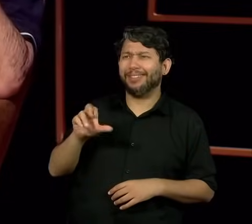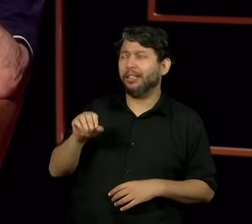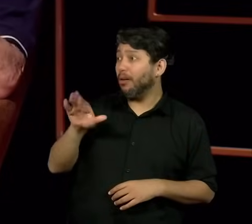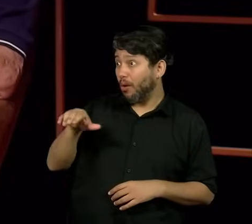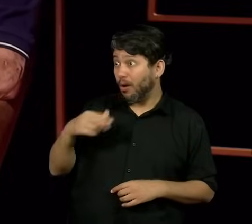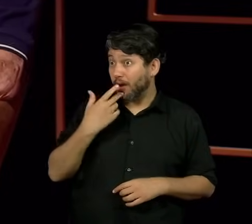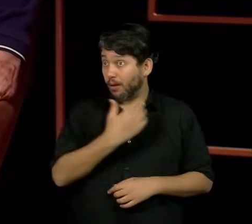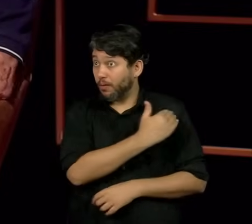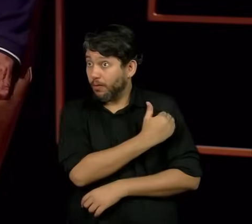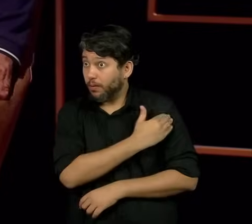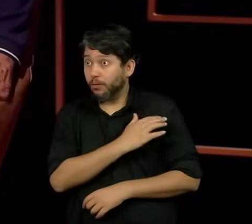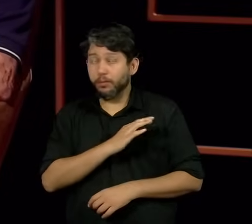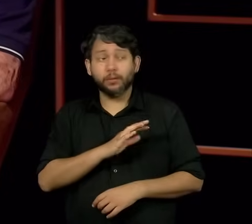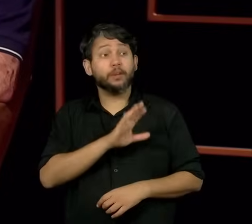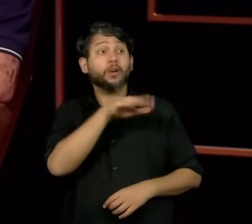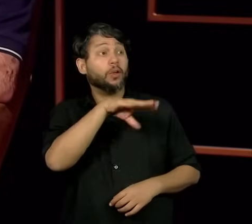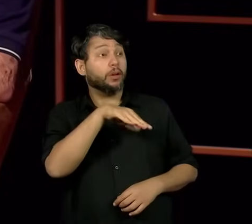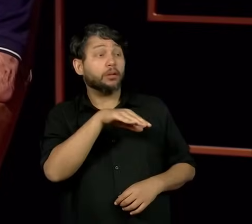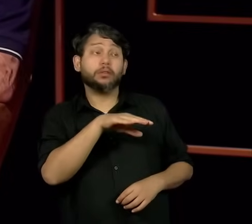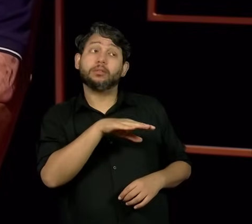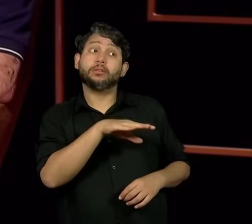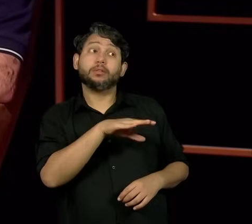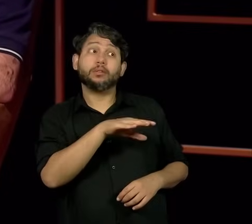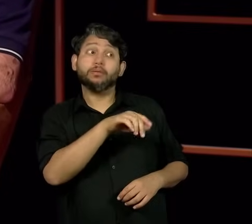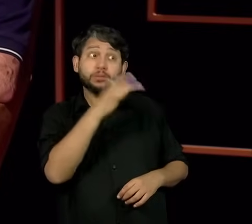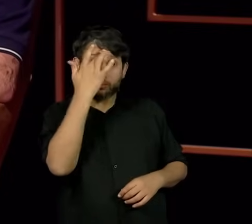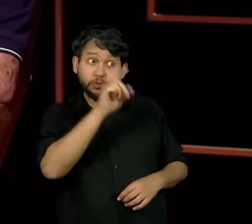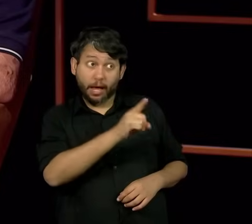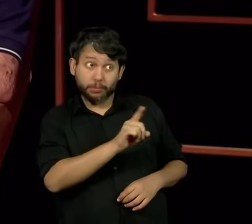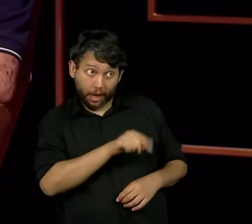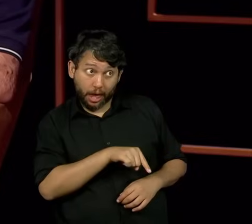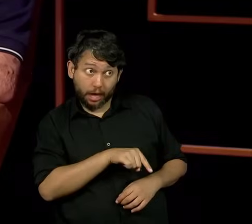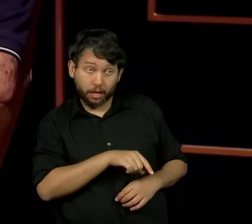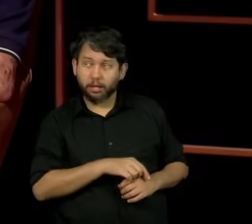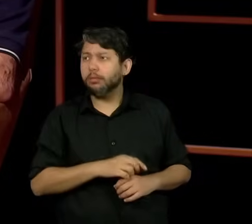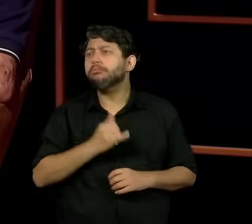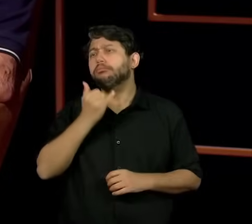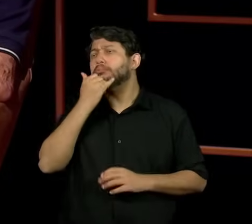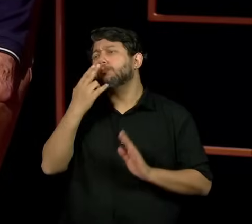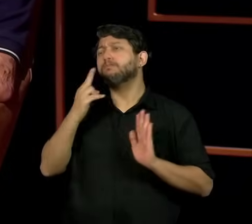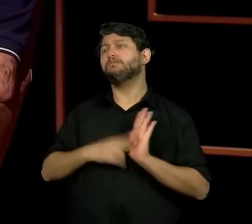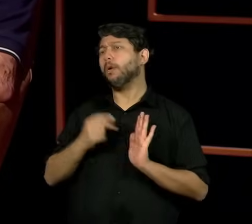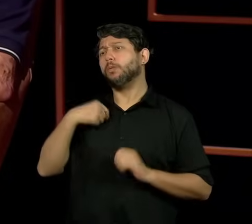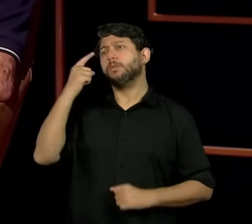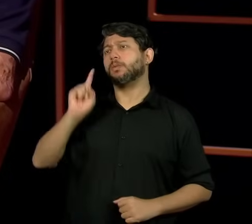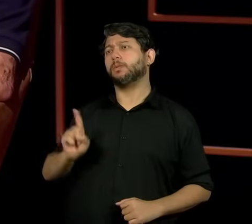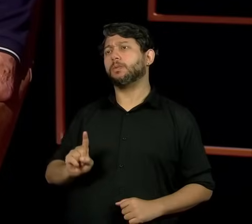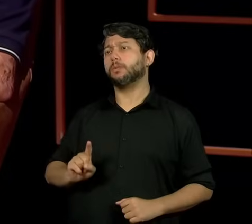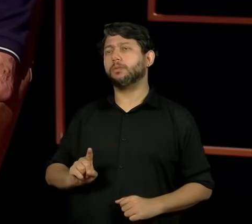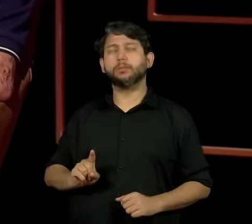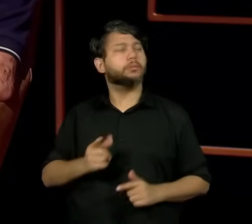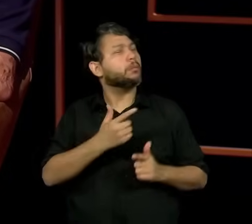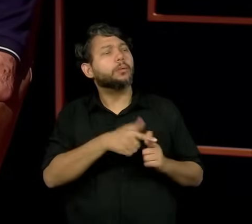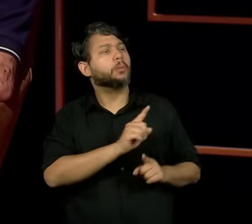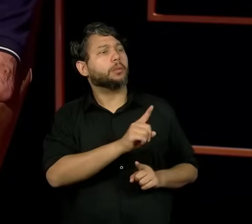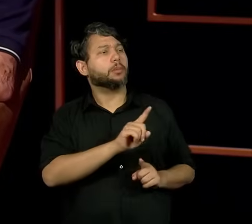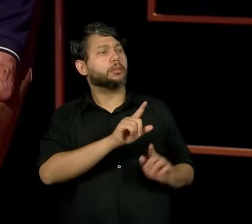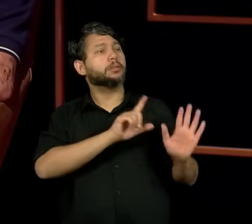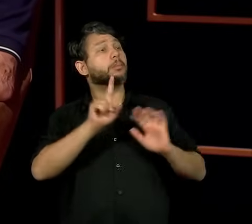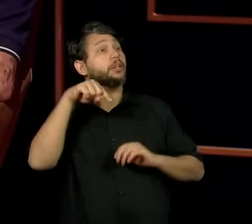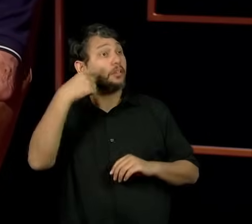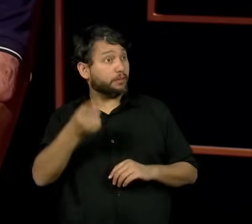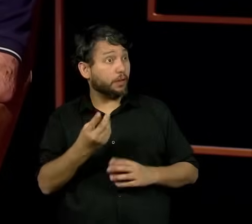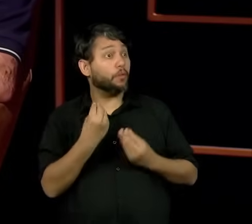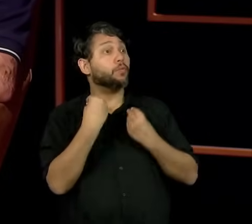Avancini chegou e falou assim, Jacques, eu acho que você não sabe isso, né? Não sei. Não, tudo bem. Olha, daqui uma semana você vai